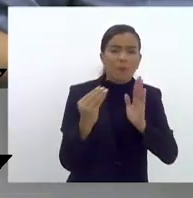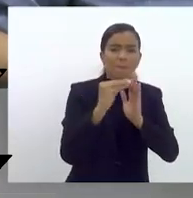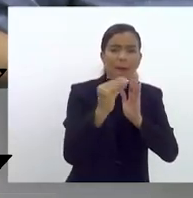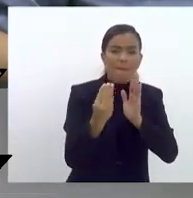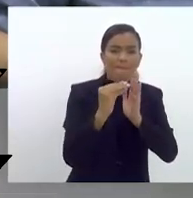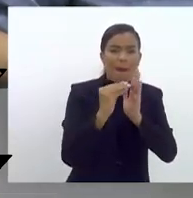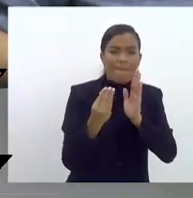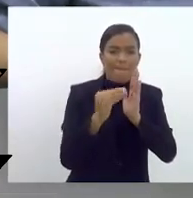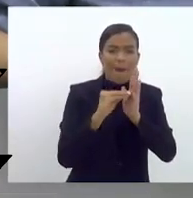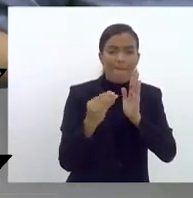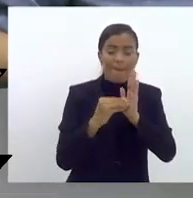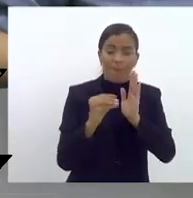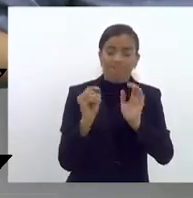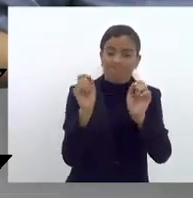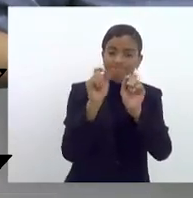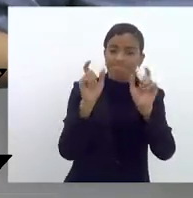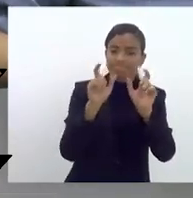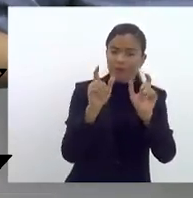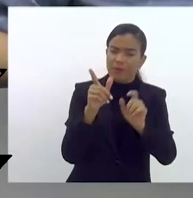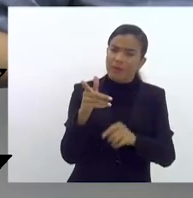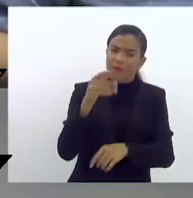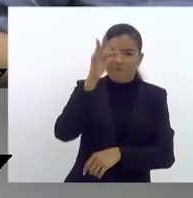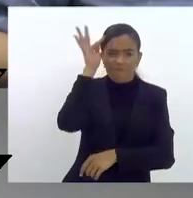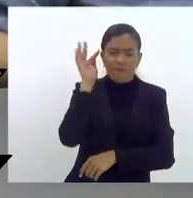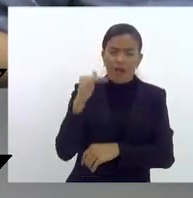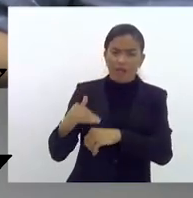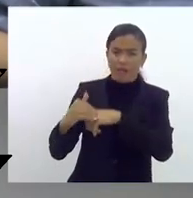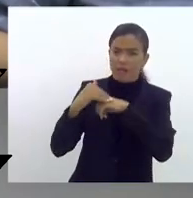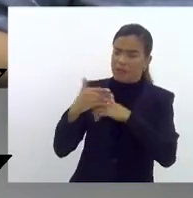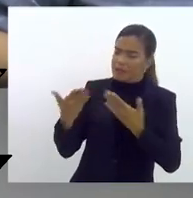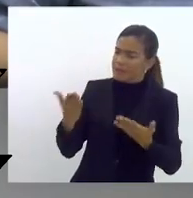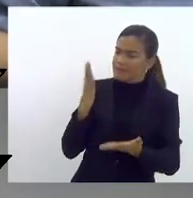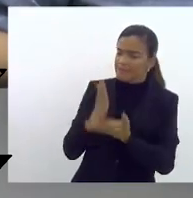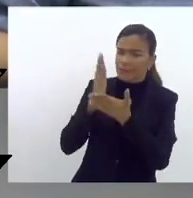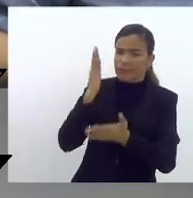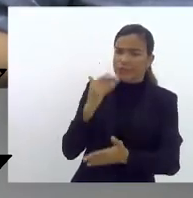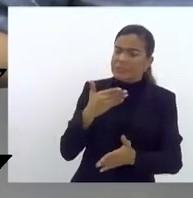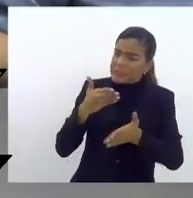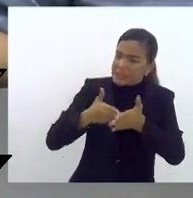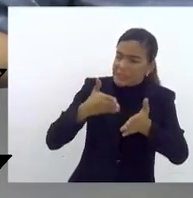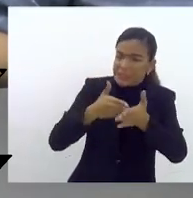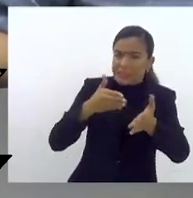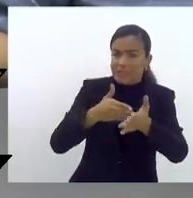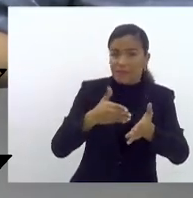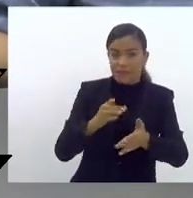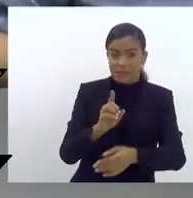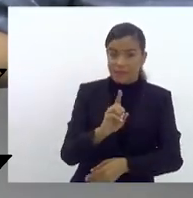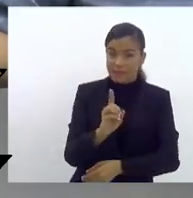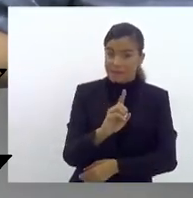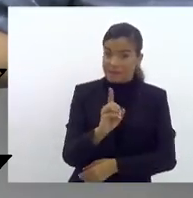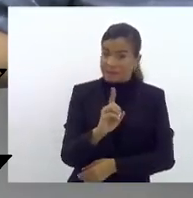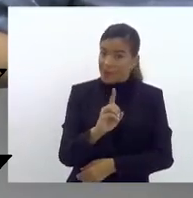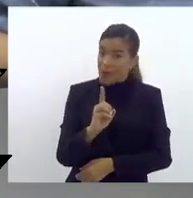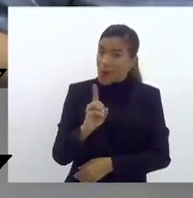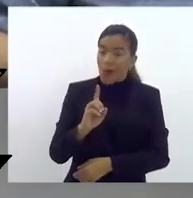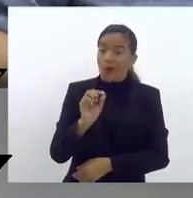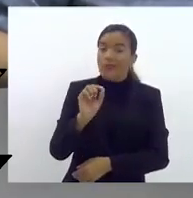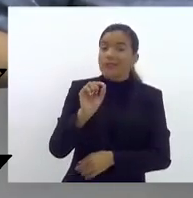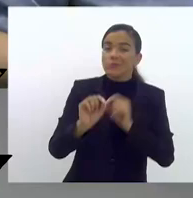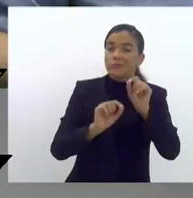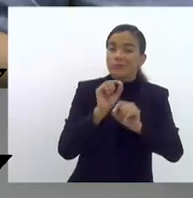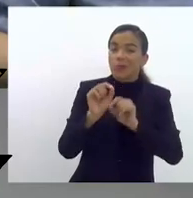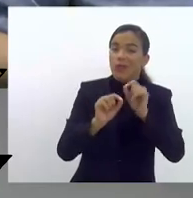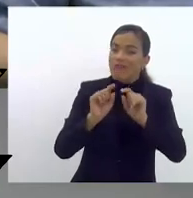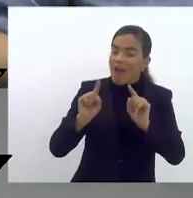fiz no início Deputado Fred até falou Poxa gente mas isso aí restringe que isso acaba desviando e sendo